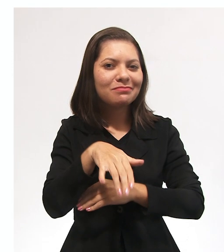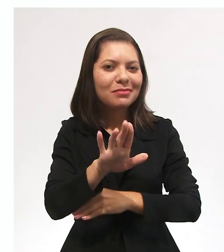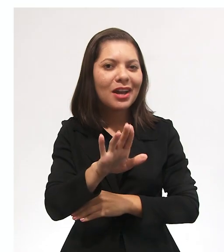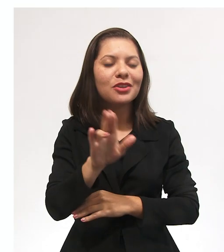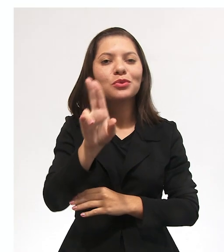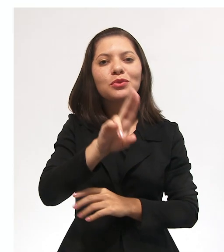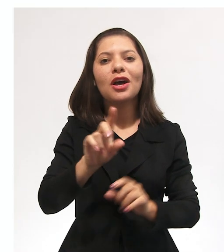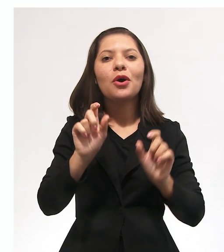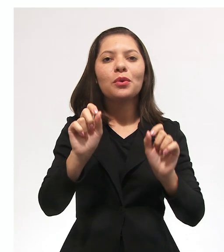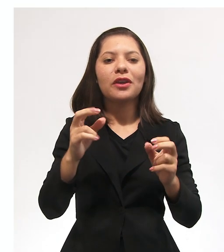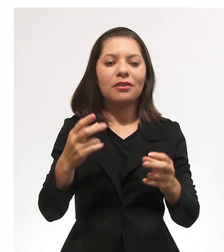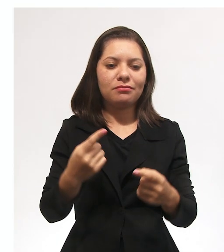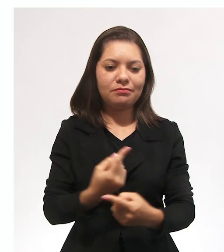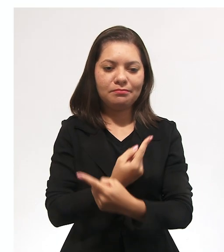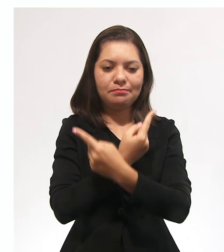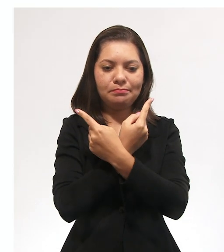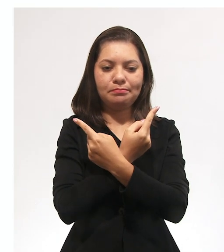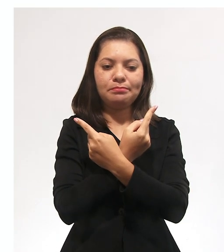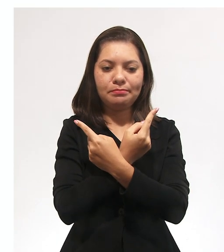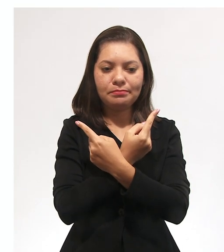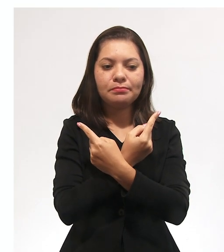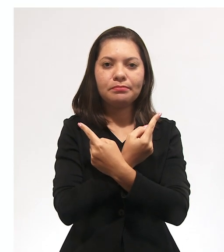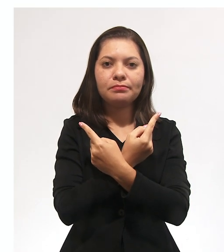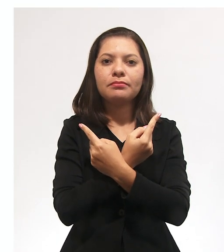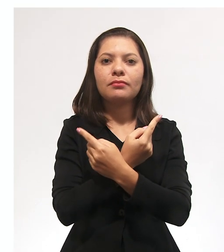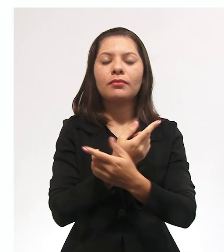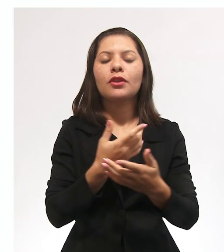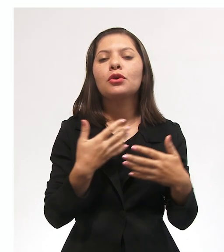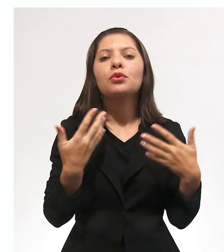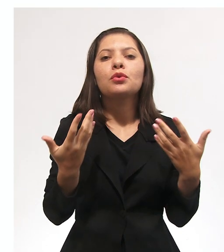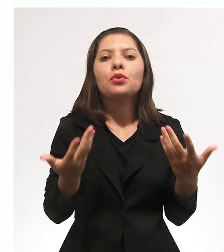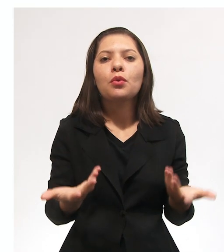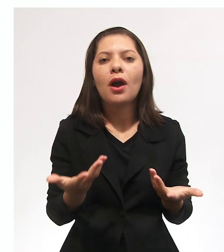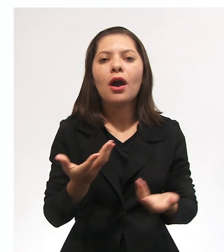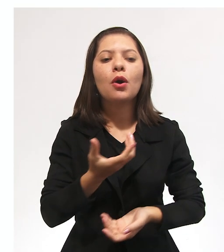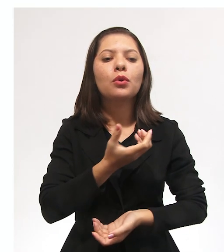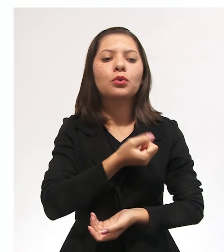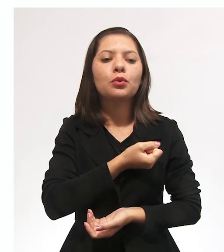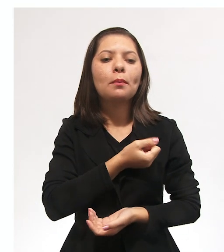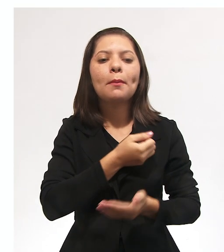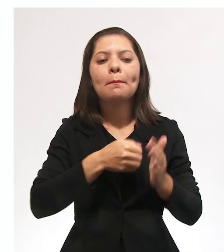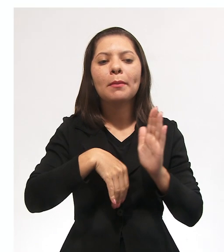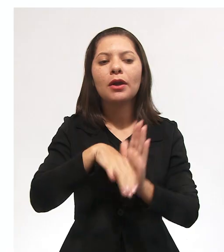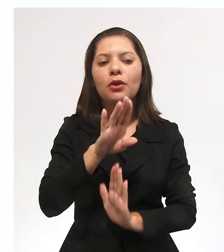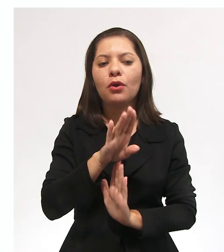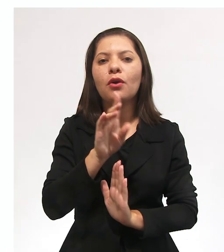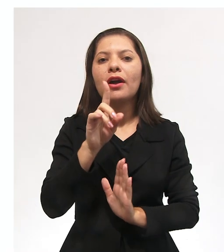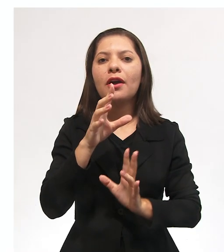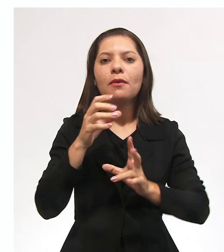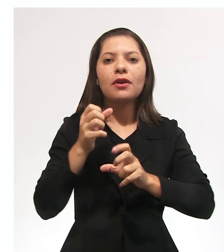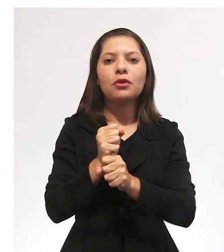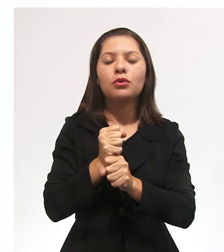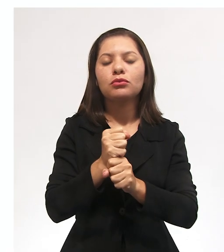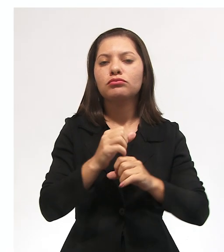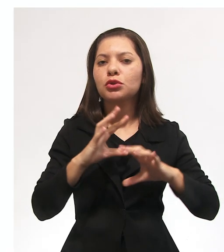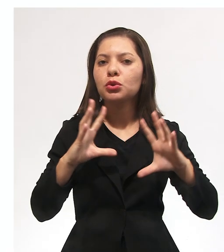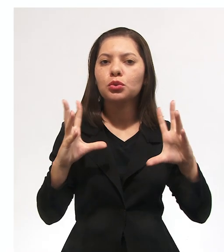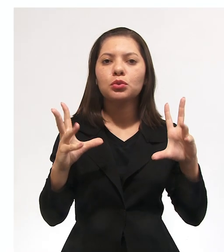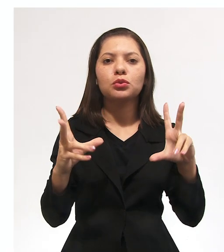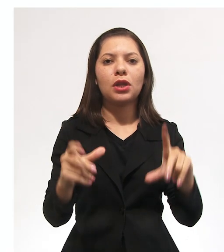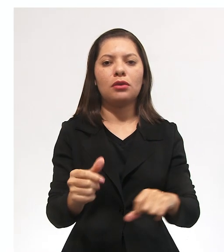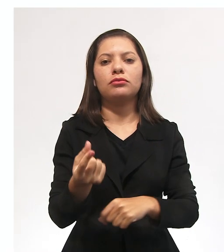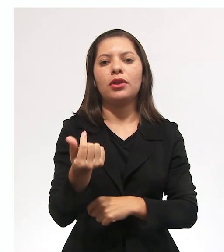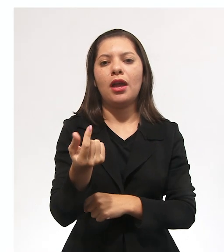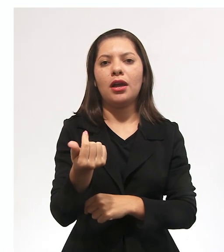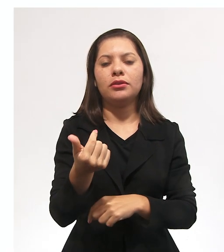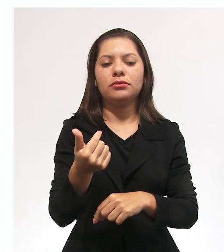utilizando regra de 3, tá? Então, a gente tem ali quais são as grandezas nesse caso. É o valor total, o valor em reais e